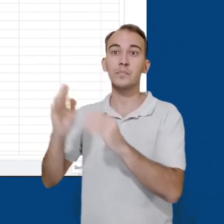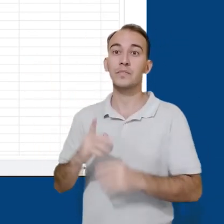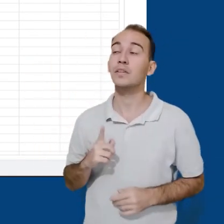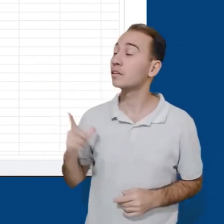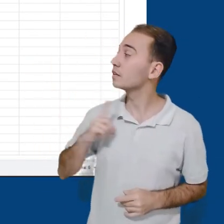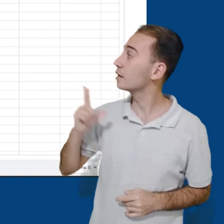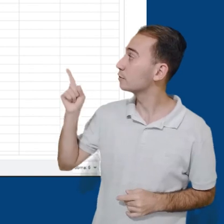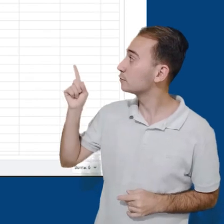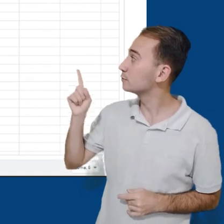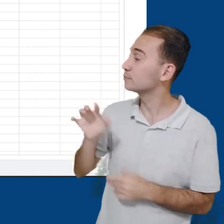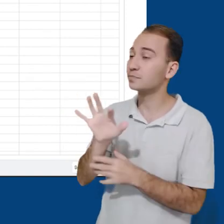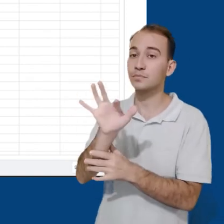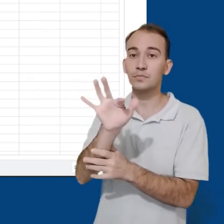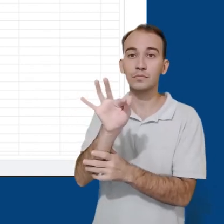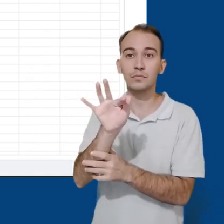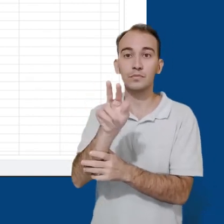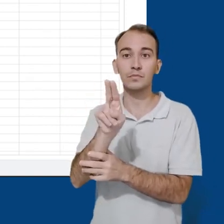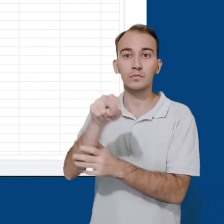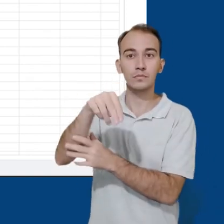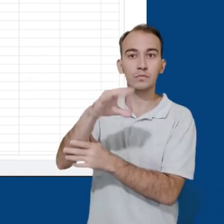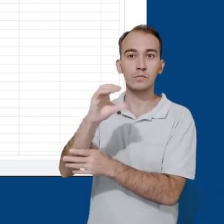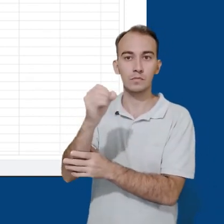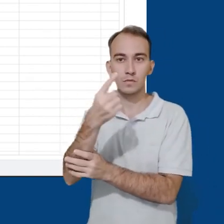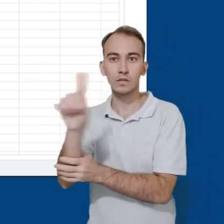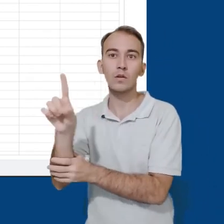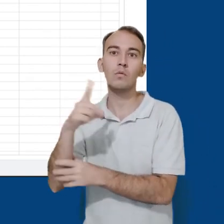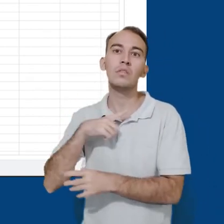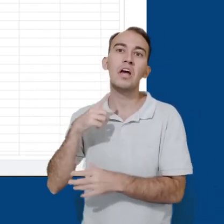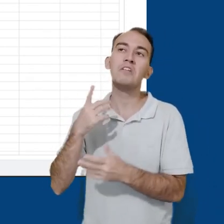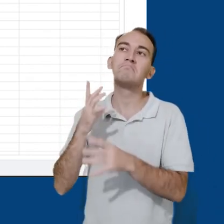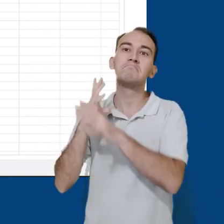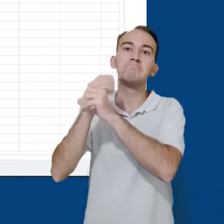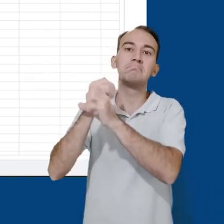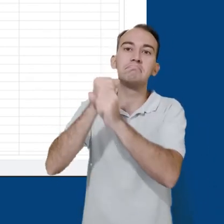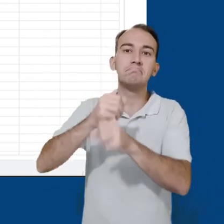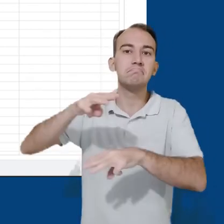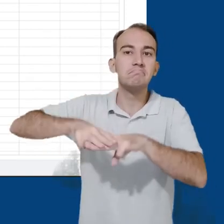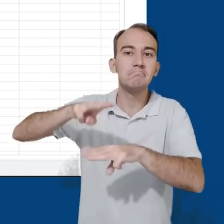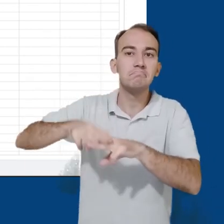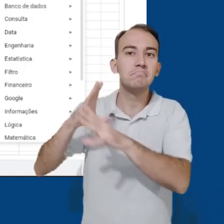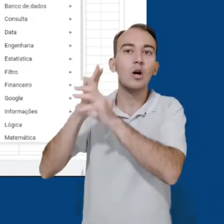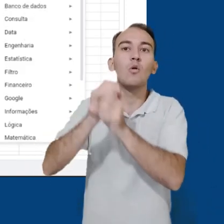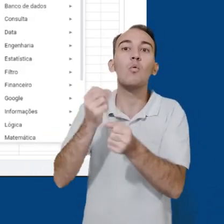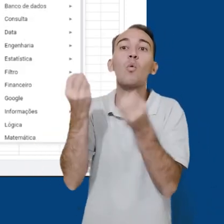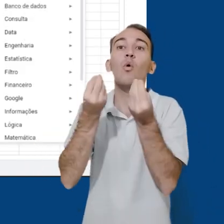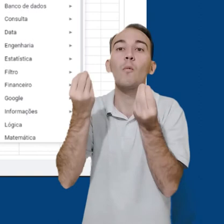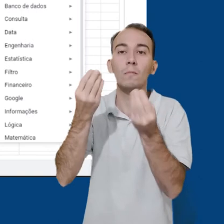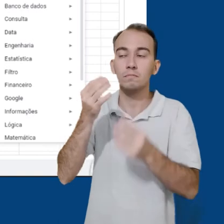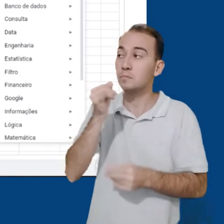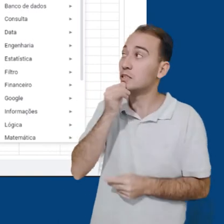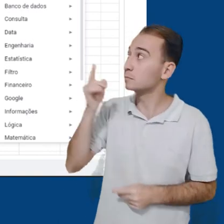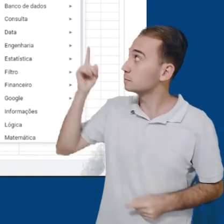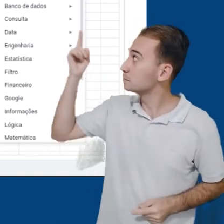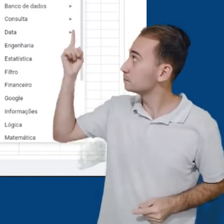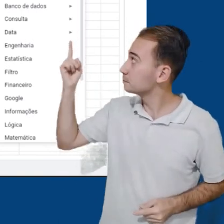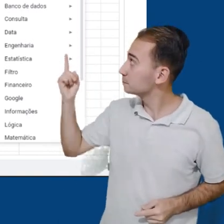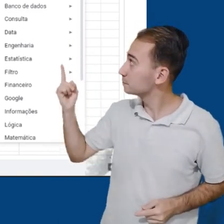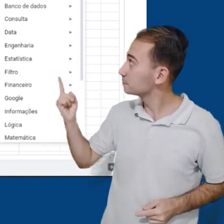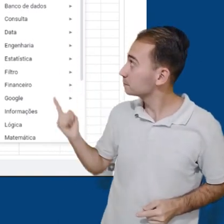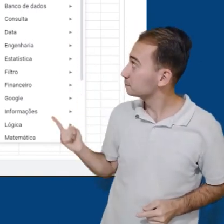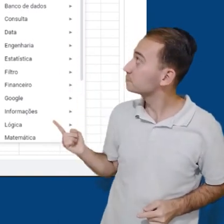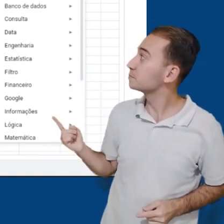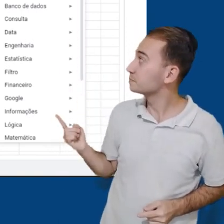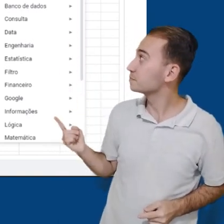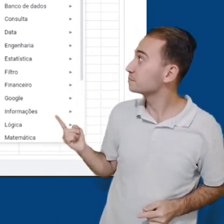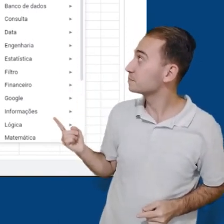o último item da barra de ferramentas é de funções e nos ajuda a criar fórmulas para a nossa planilha o próprio google já deixa separado